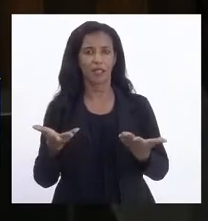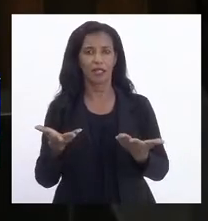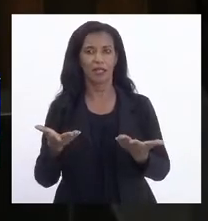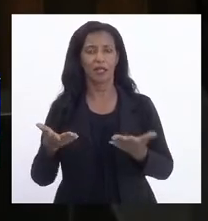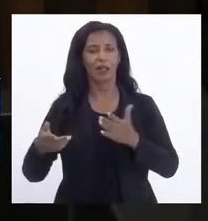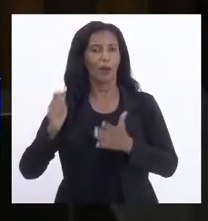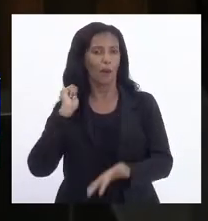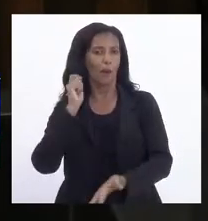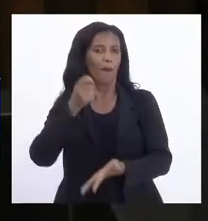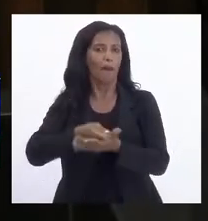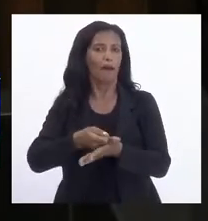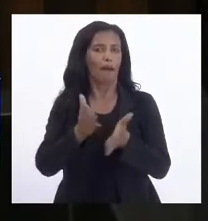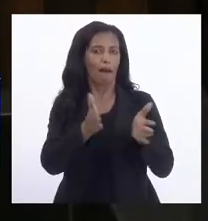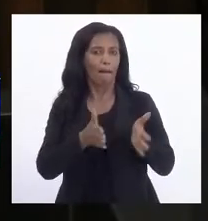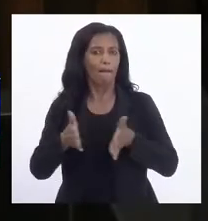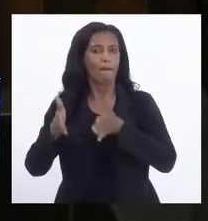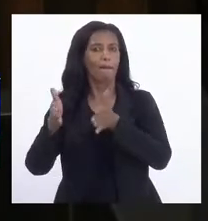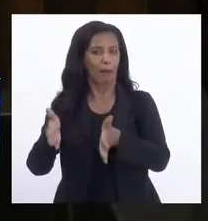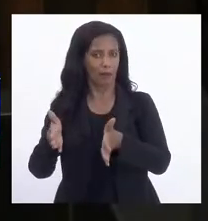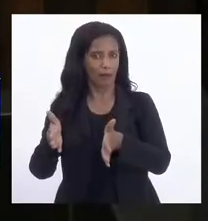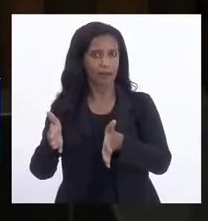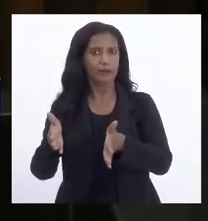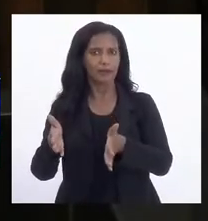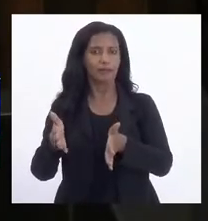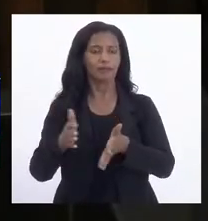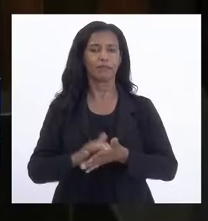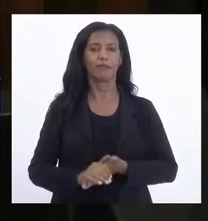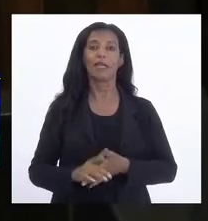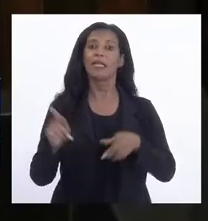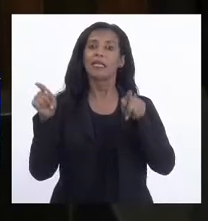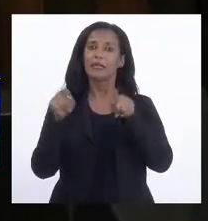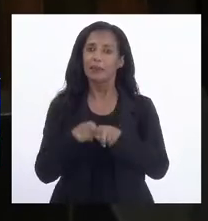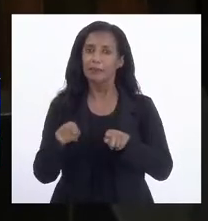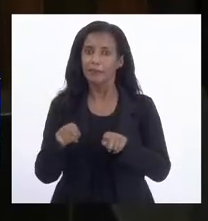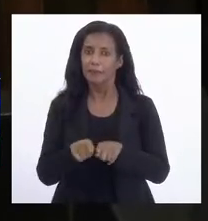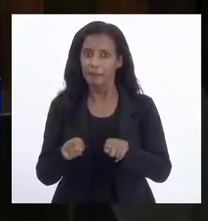ou pagar só parte do que deve, e também